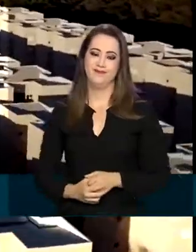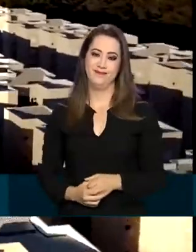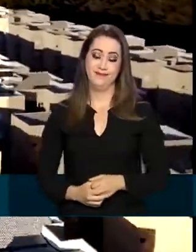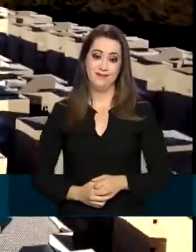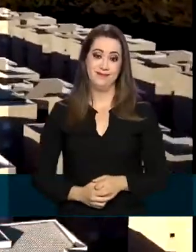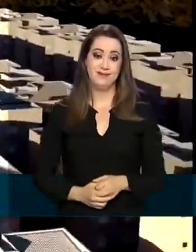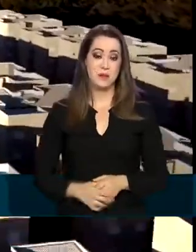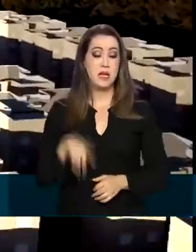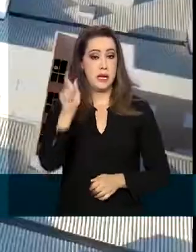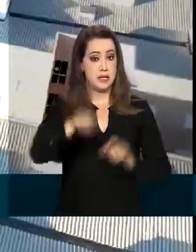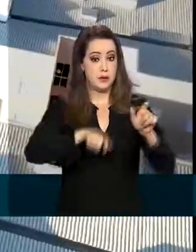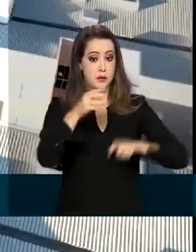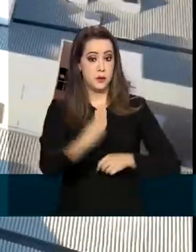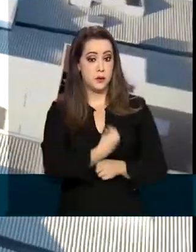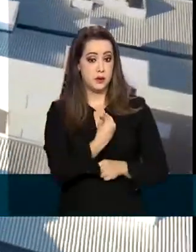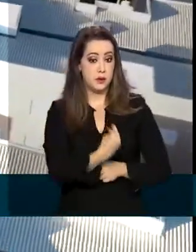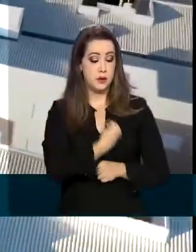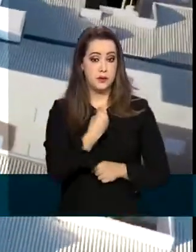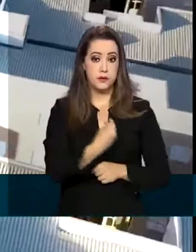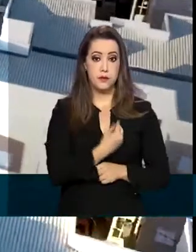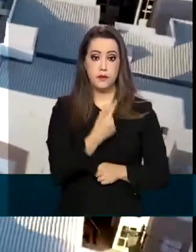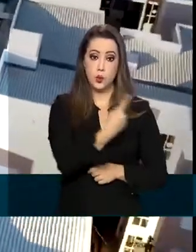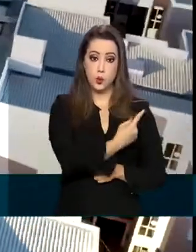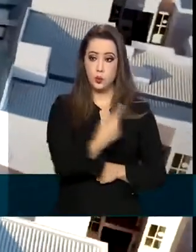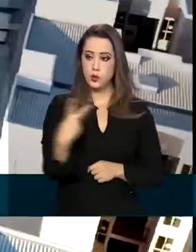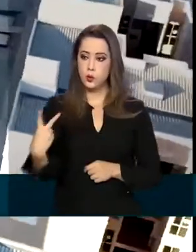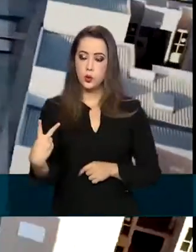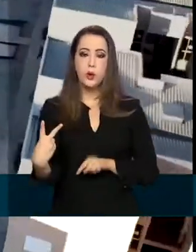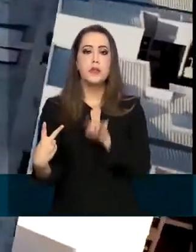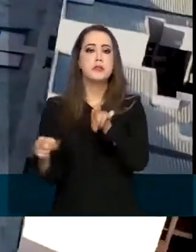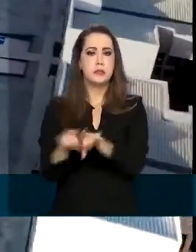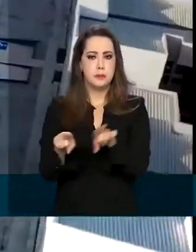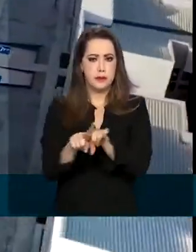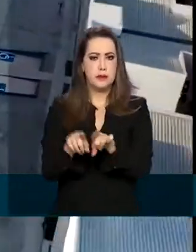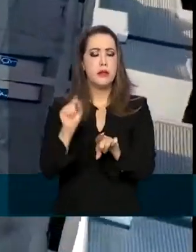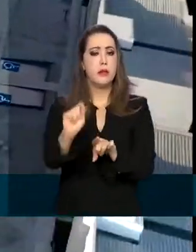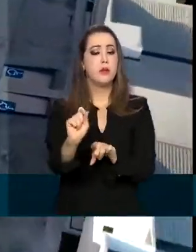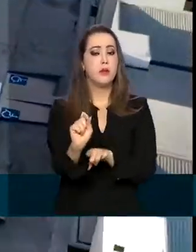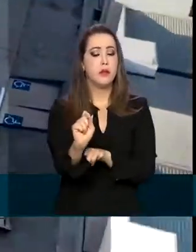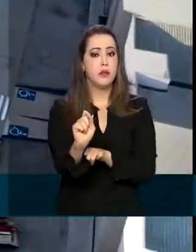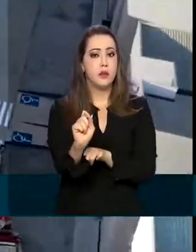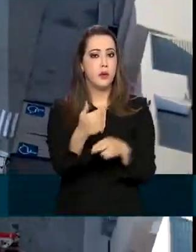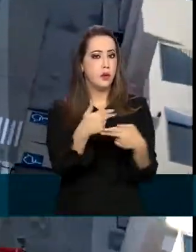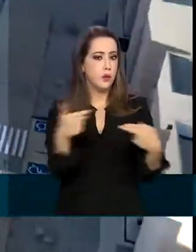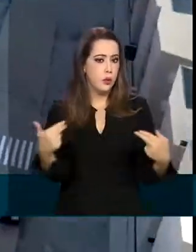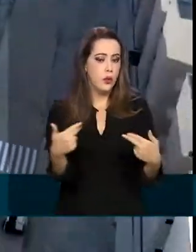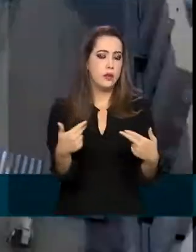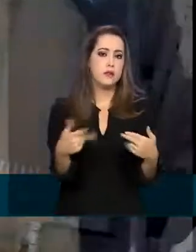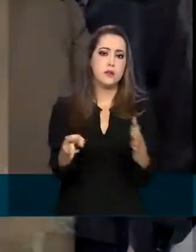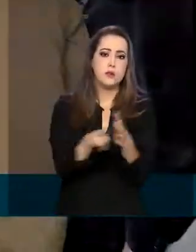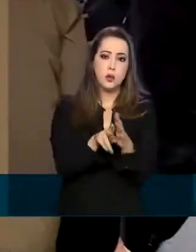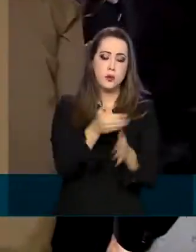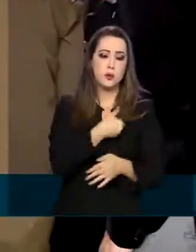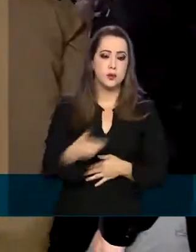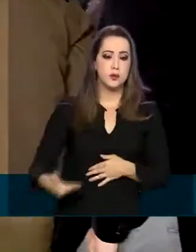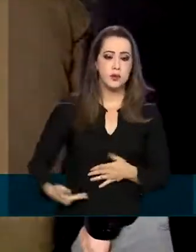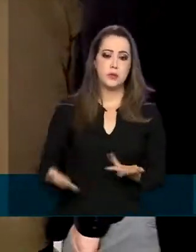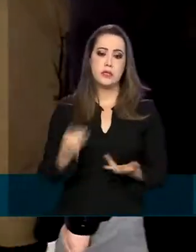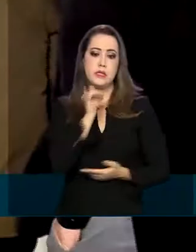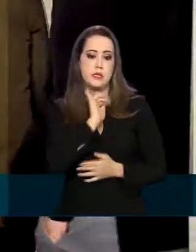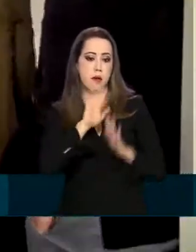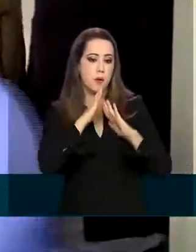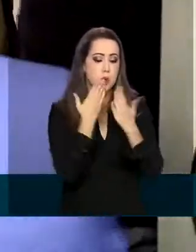Os moradores dos condomínios Espanha 1 e 2 também terão acesso a equipamentos públicos na região, como